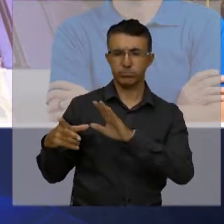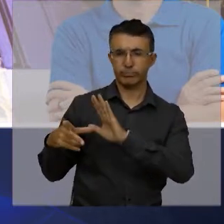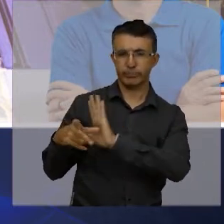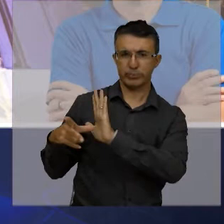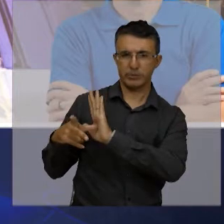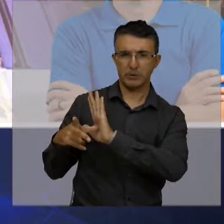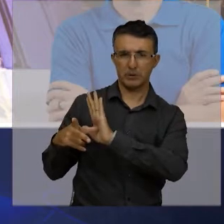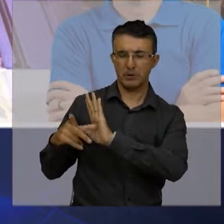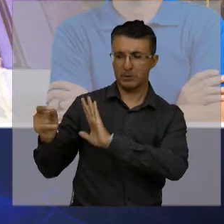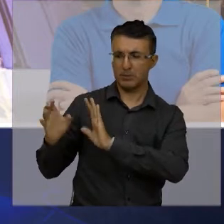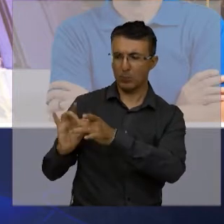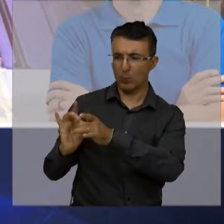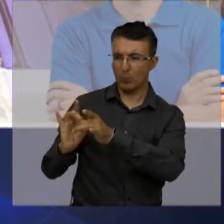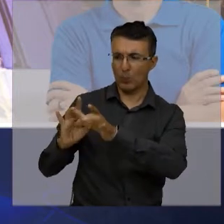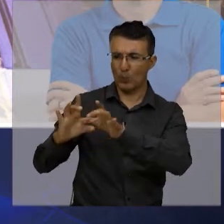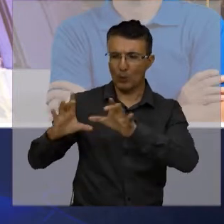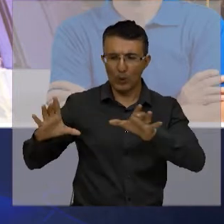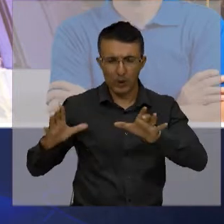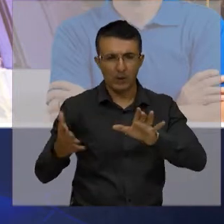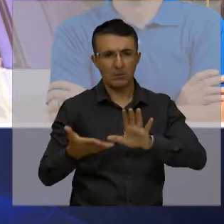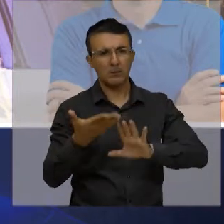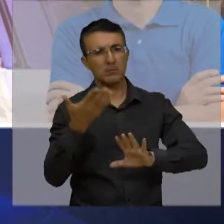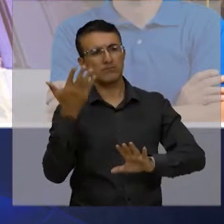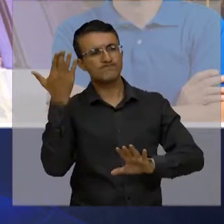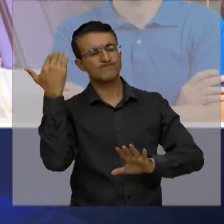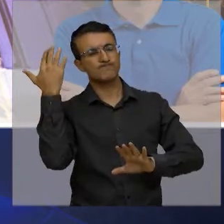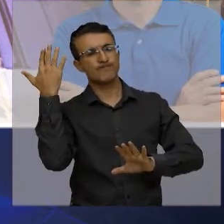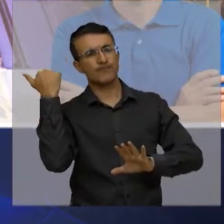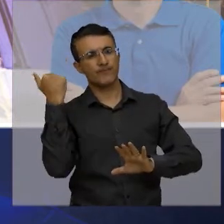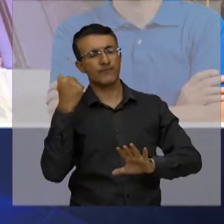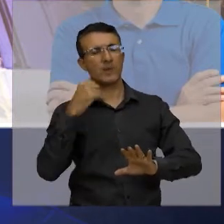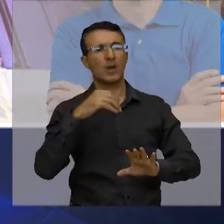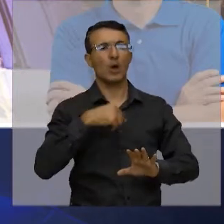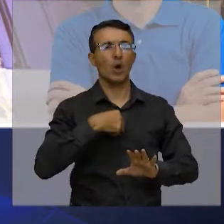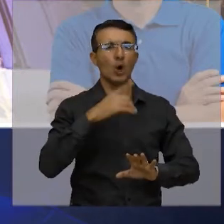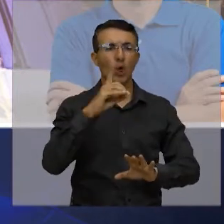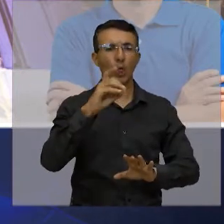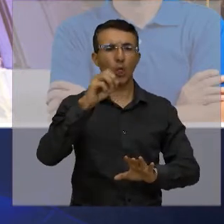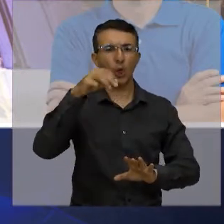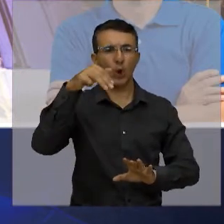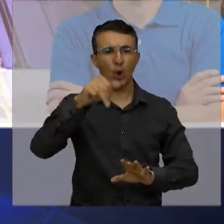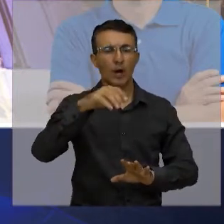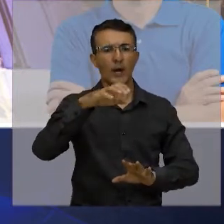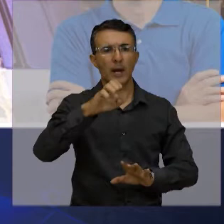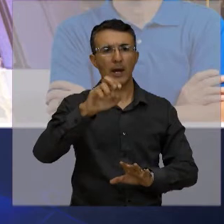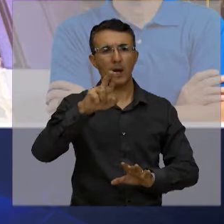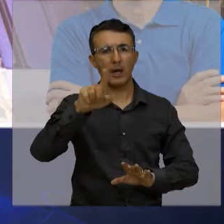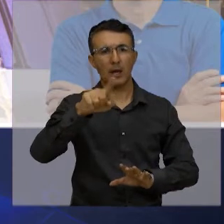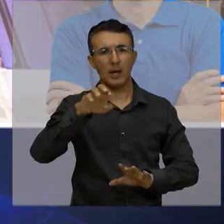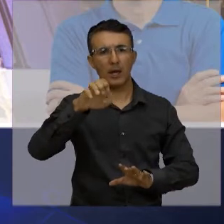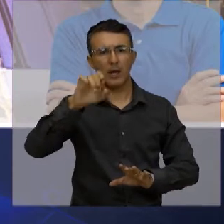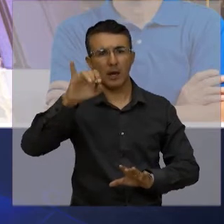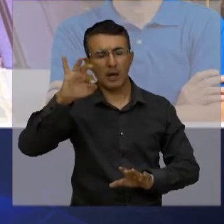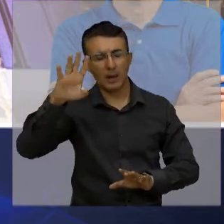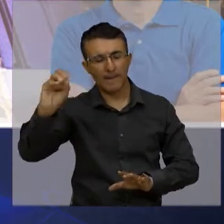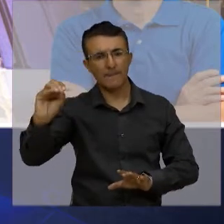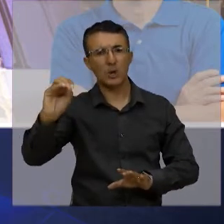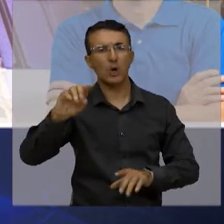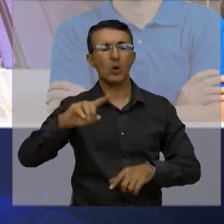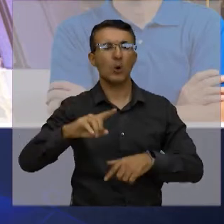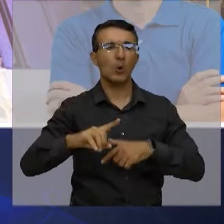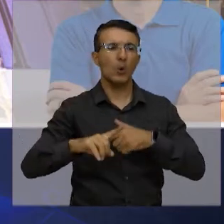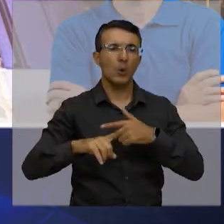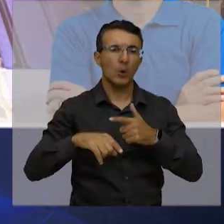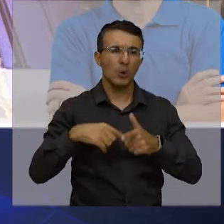Eusébio, depois Dom Nelson ficou aqui também durante um bom tempo, Dom Nelson Westrup, que é emérito